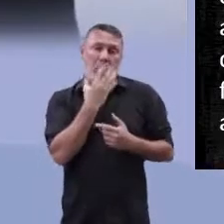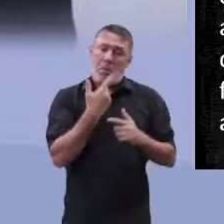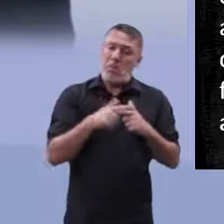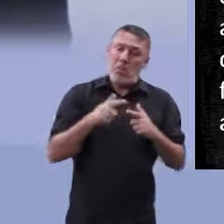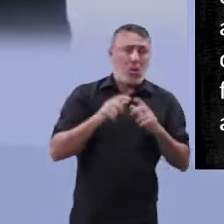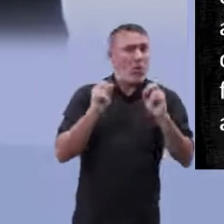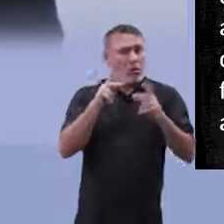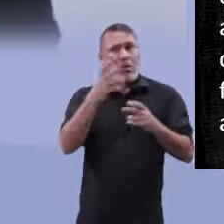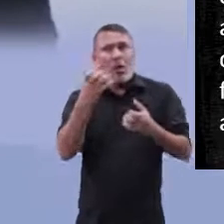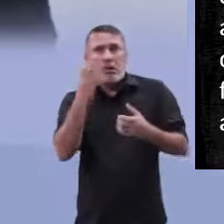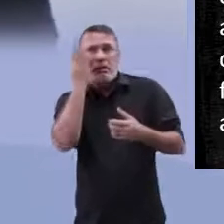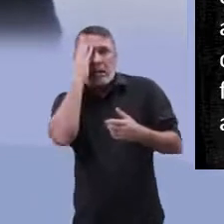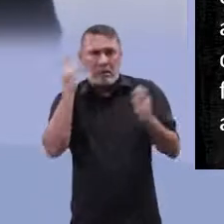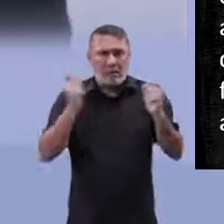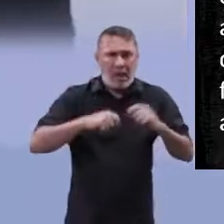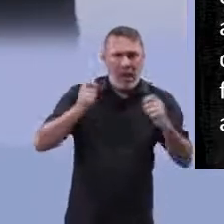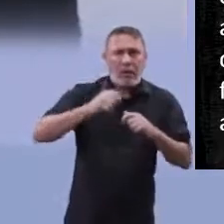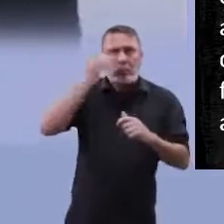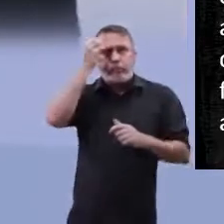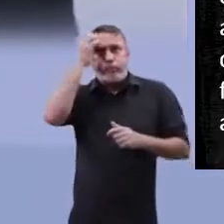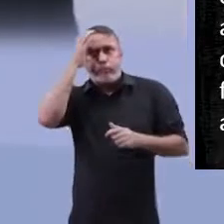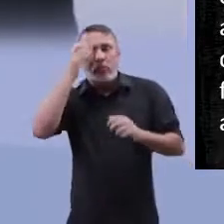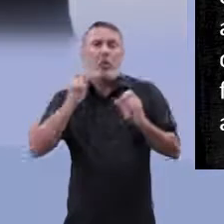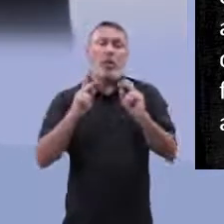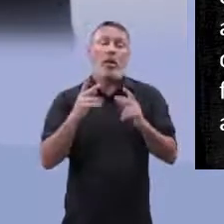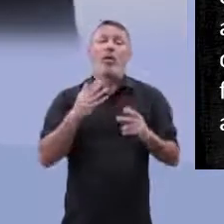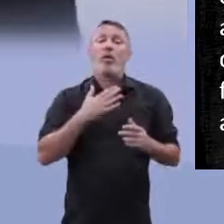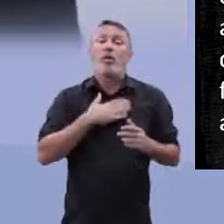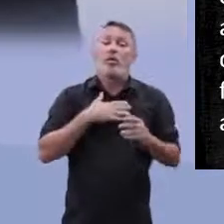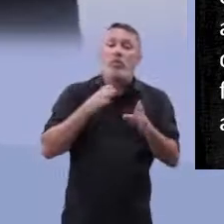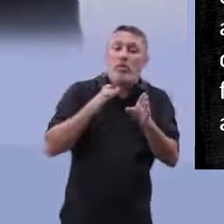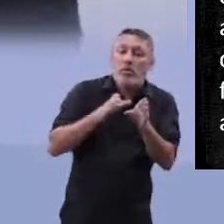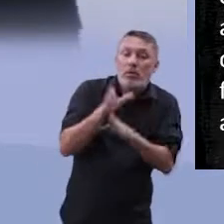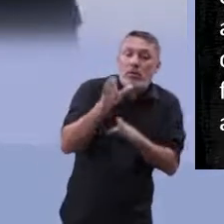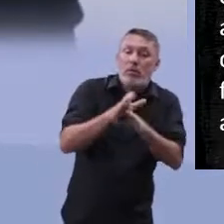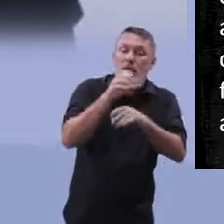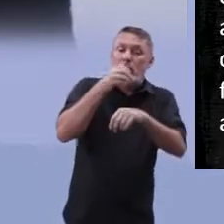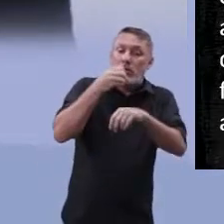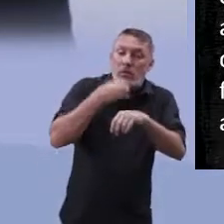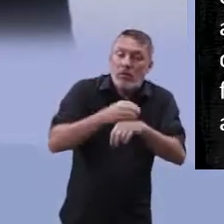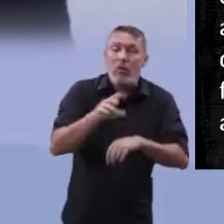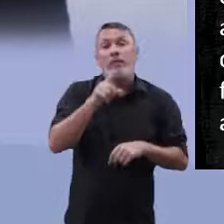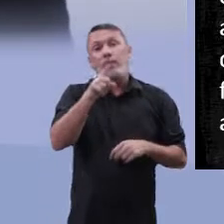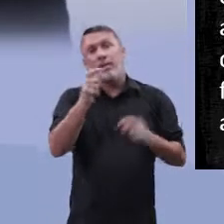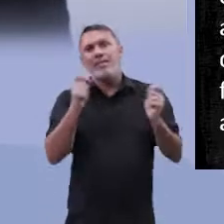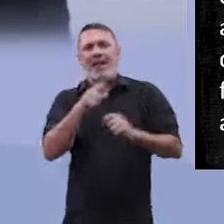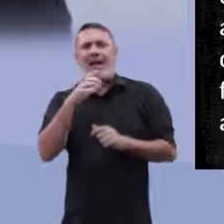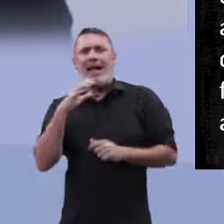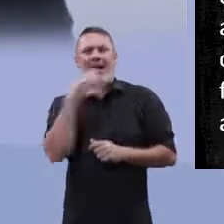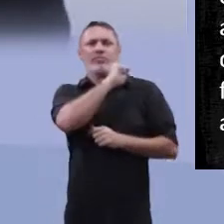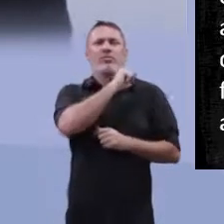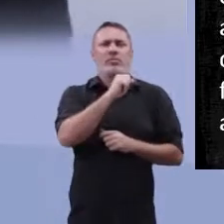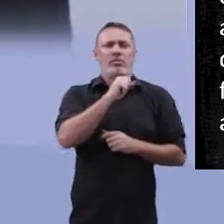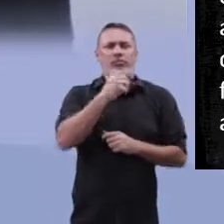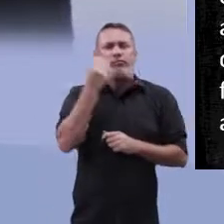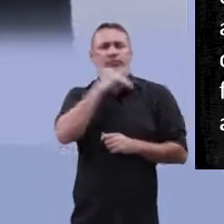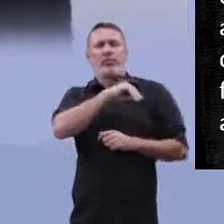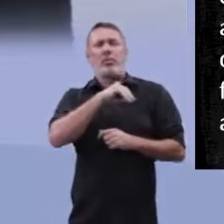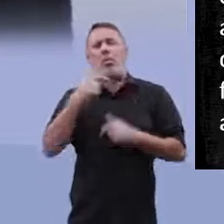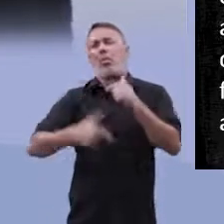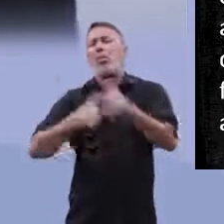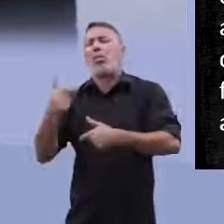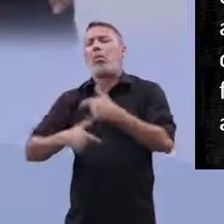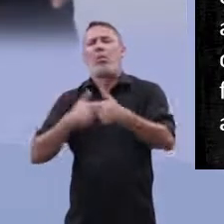ficar, é legal, não tem problema. Quanto mais você tiver a capacidade de decorar, legal. Eu só estou te falando que você pode ser